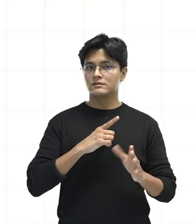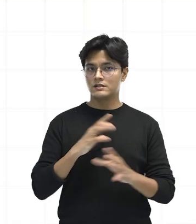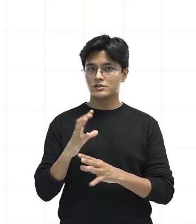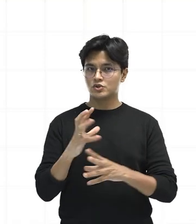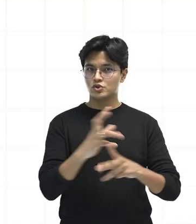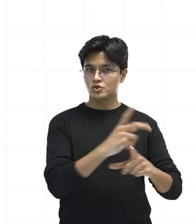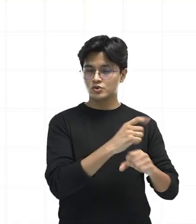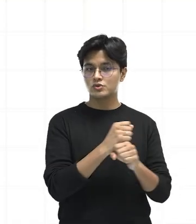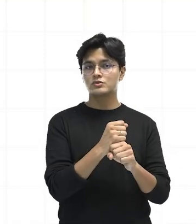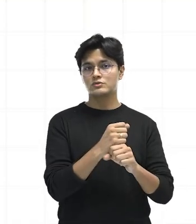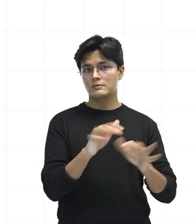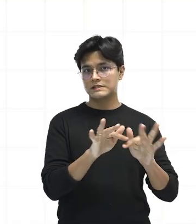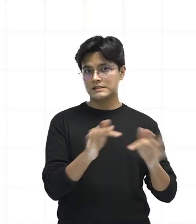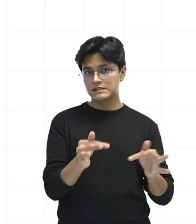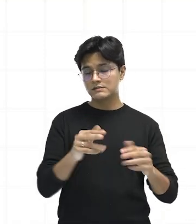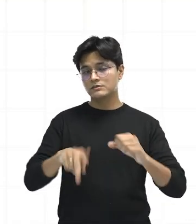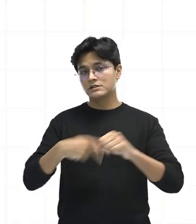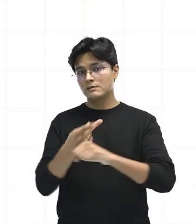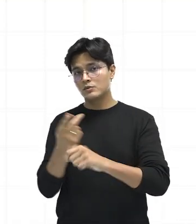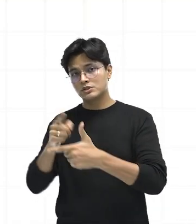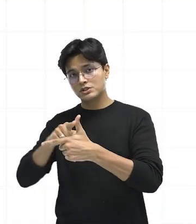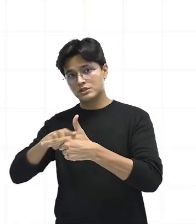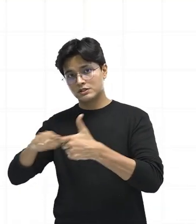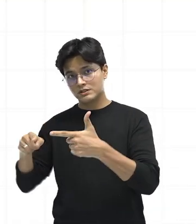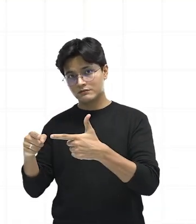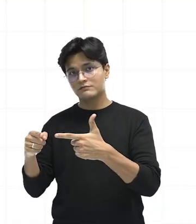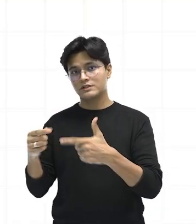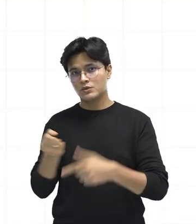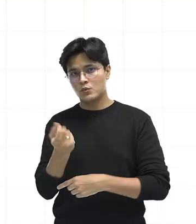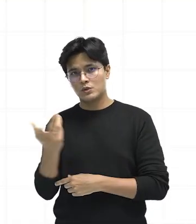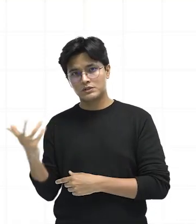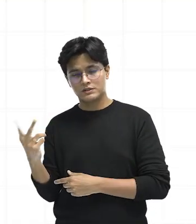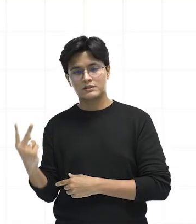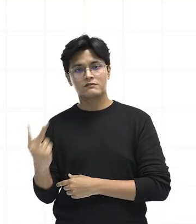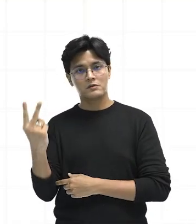em seguida divide pelo total de valores que você tem.